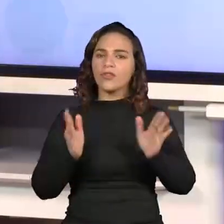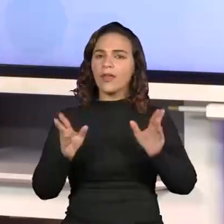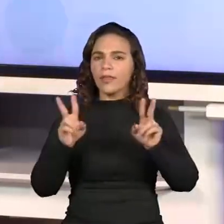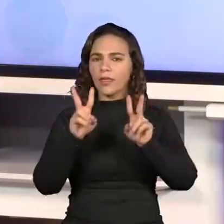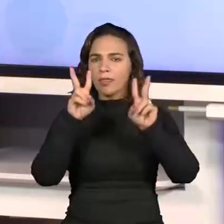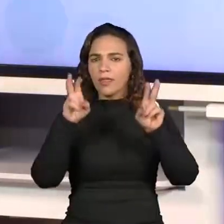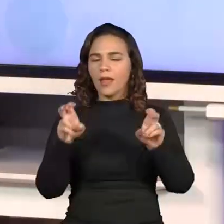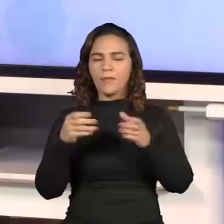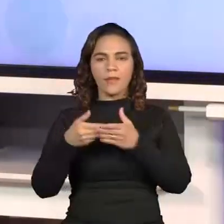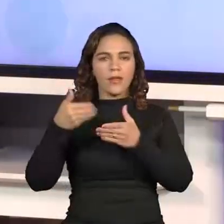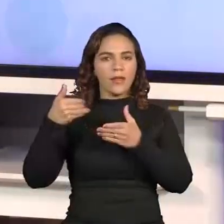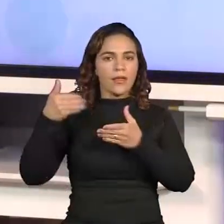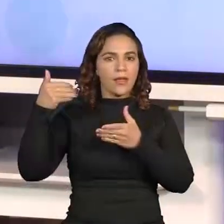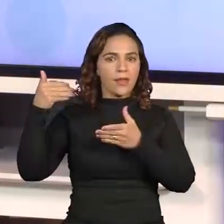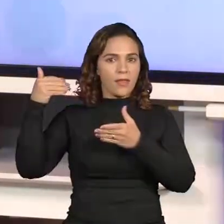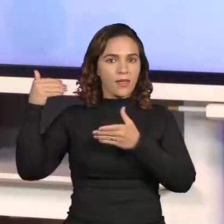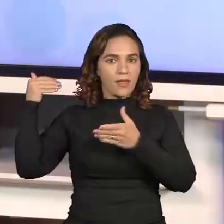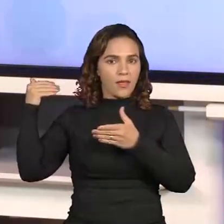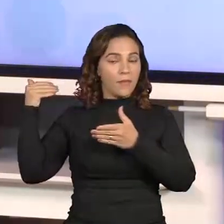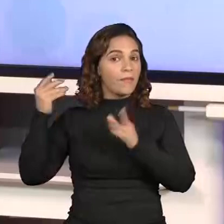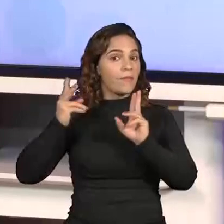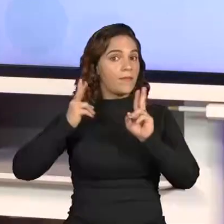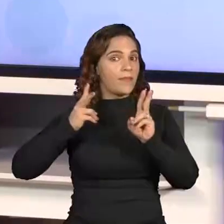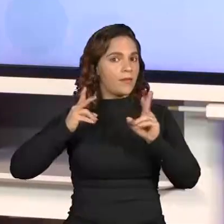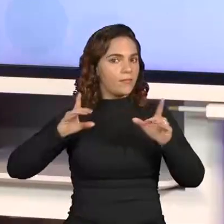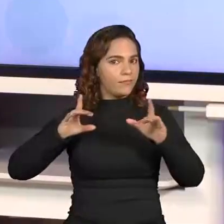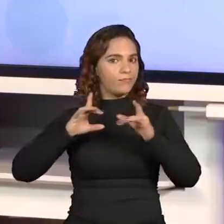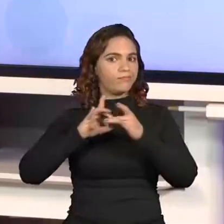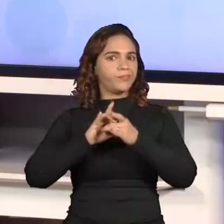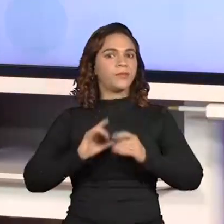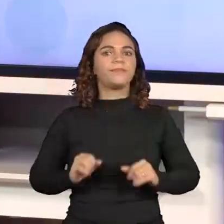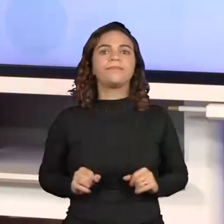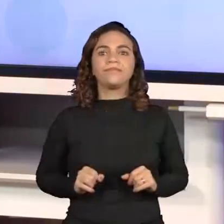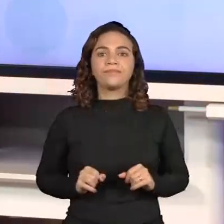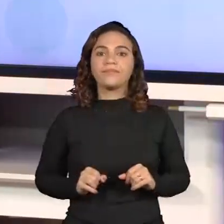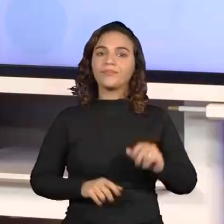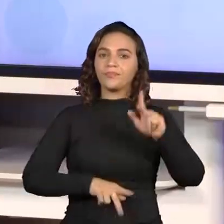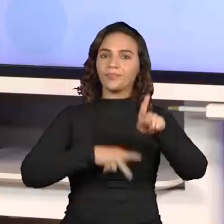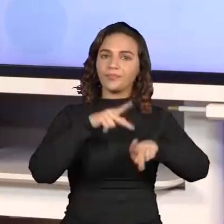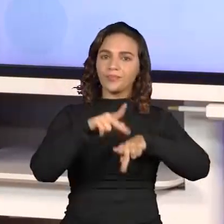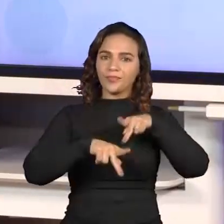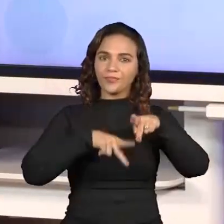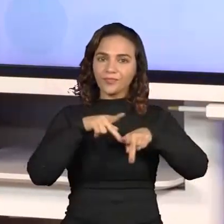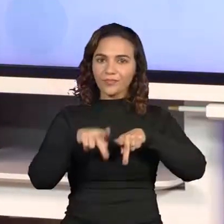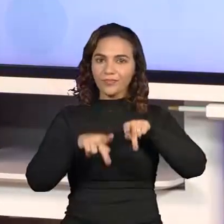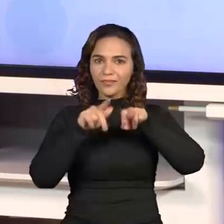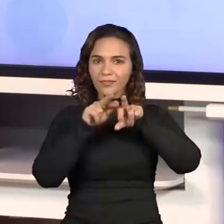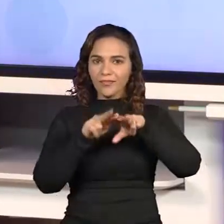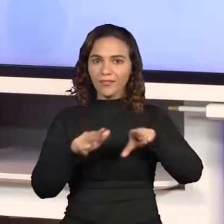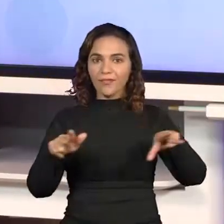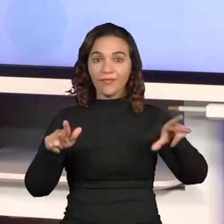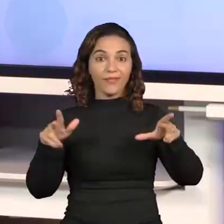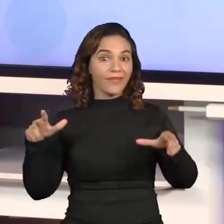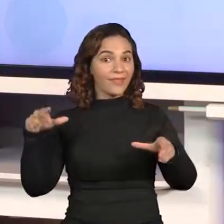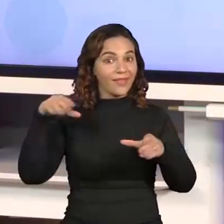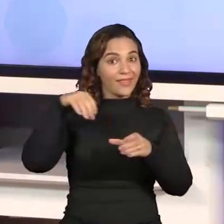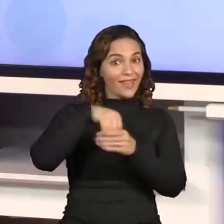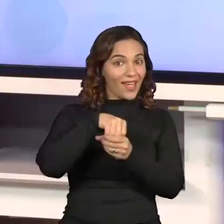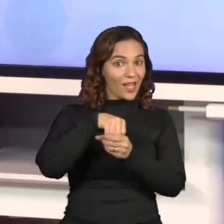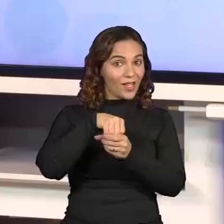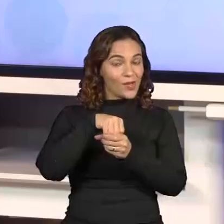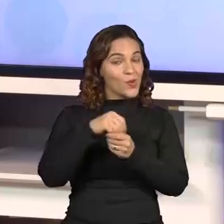aulas anteriores referentes a vários povos em um só povo brasileiro. Essa é a